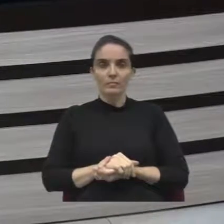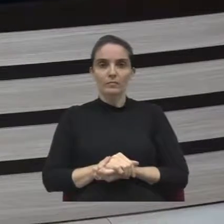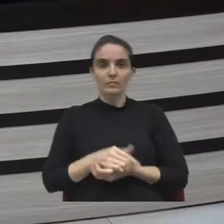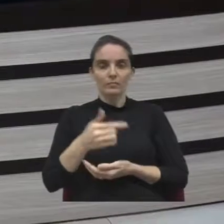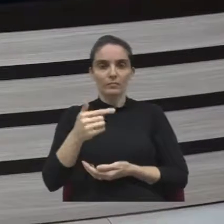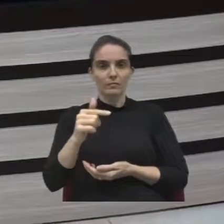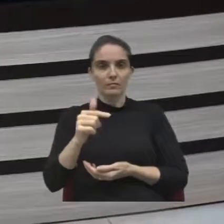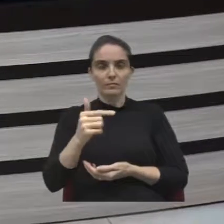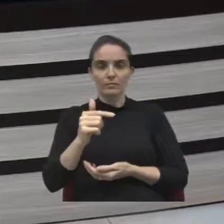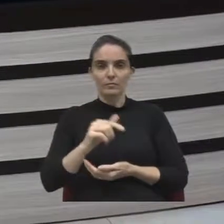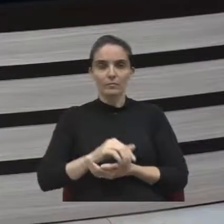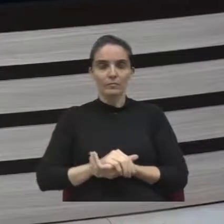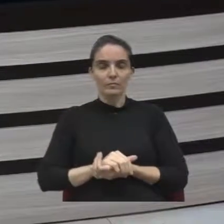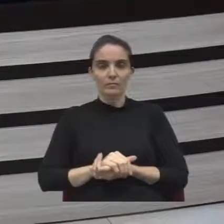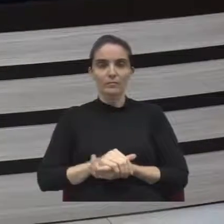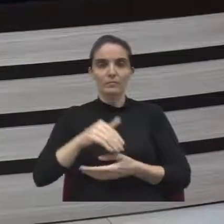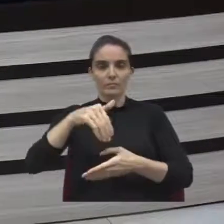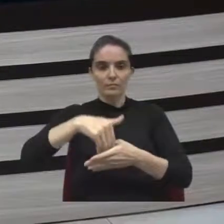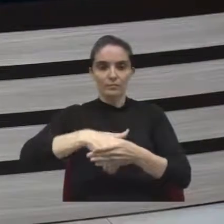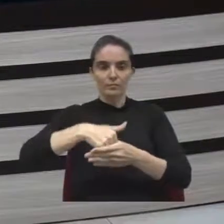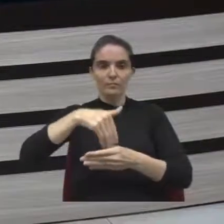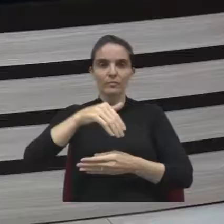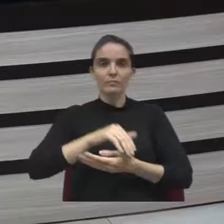Não havendo, vai à votação.